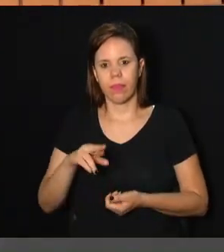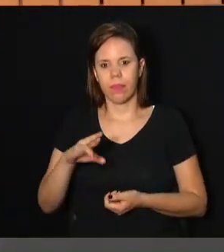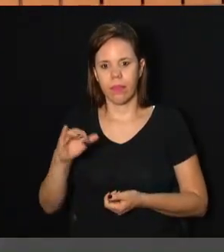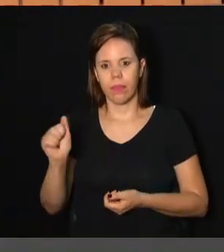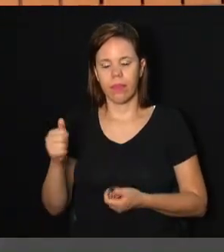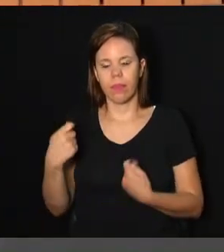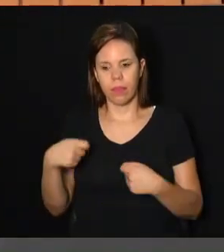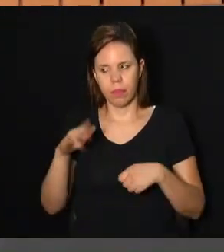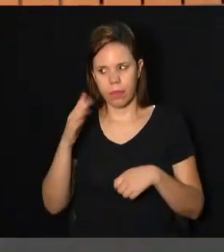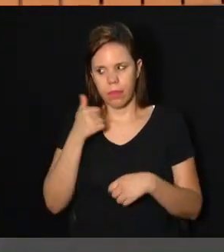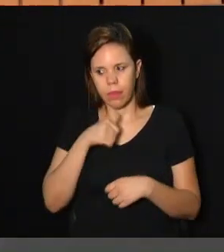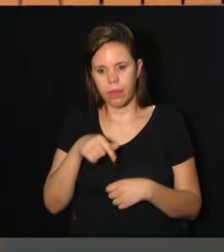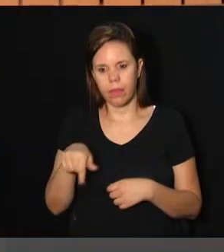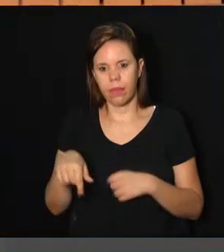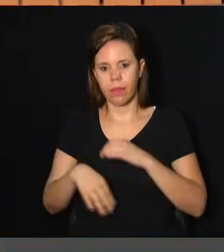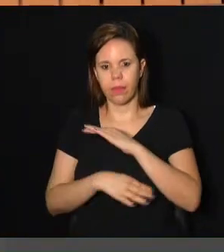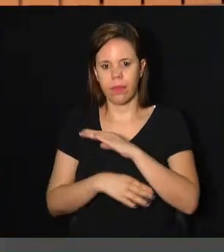mulheres.